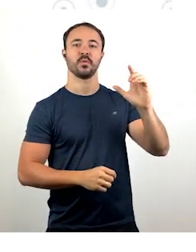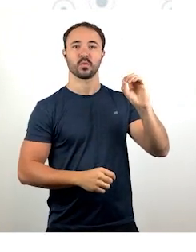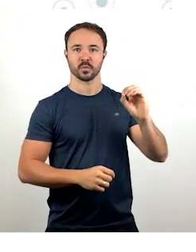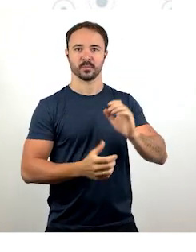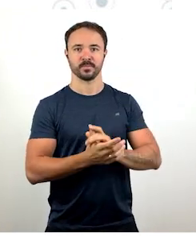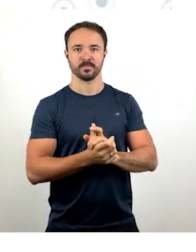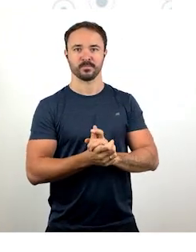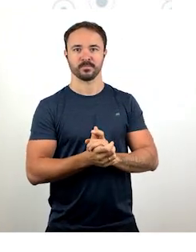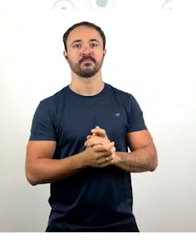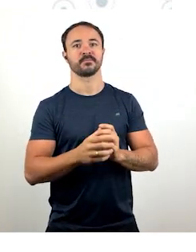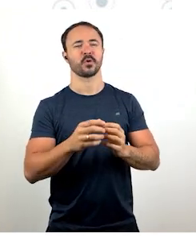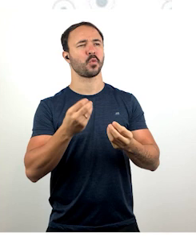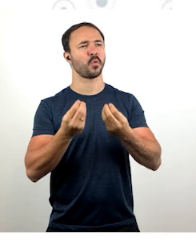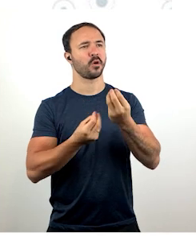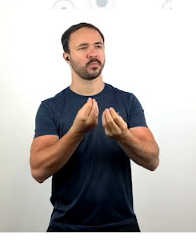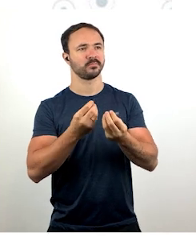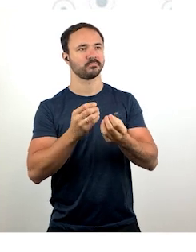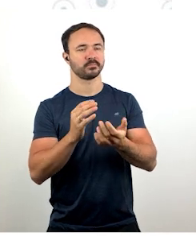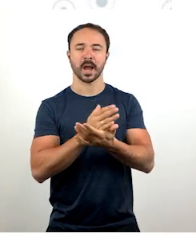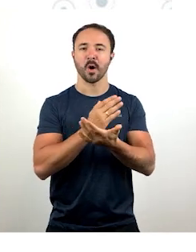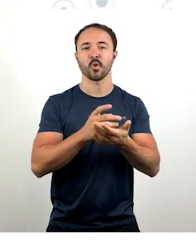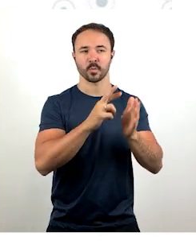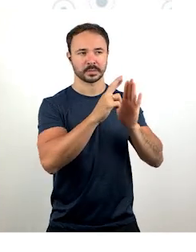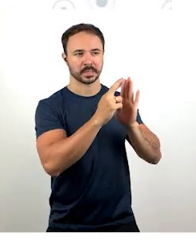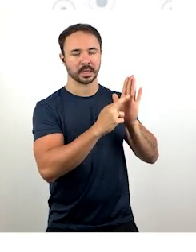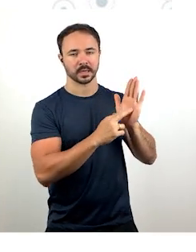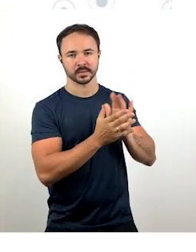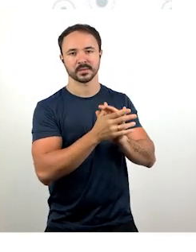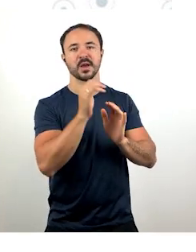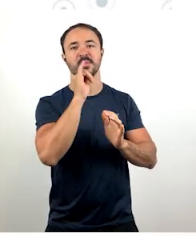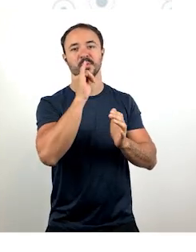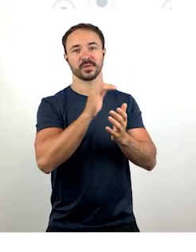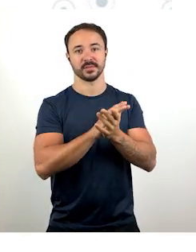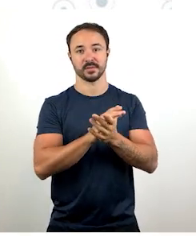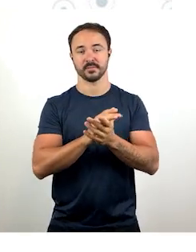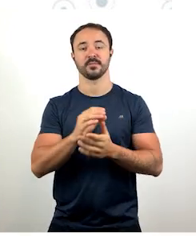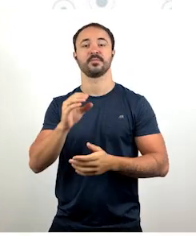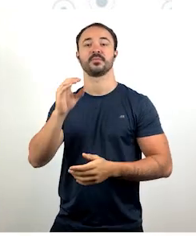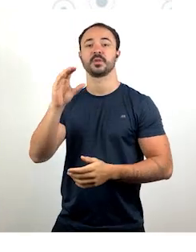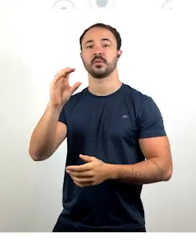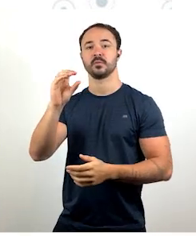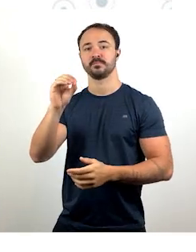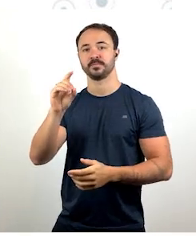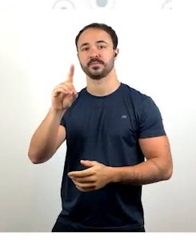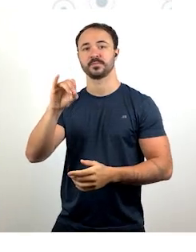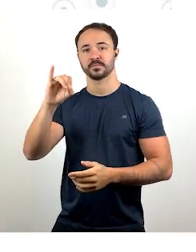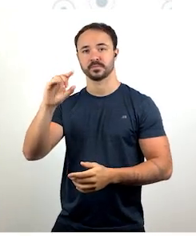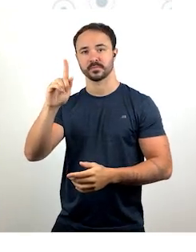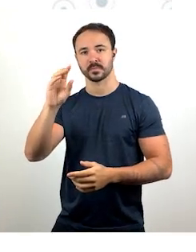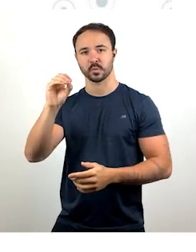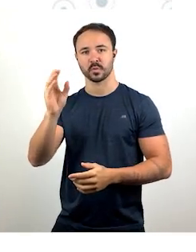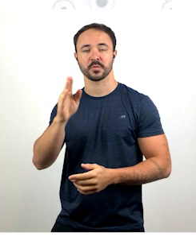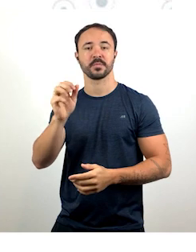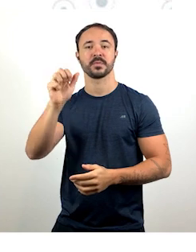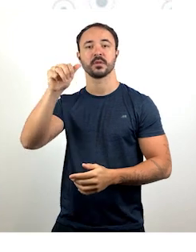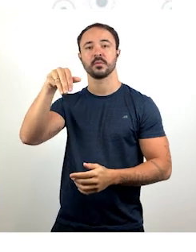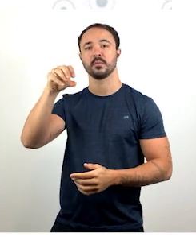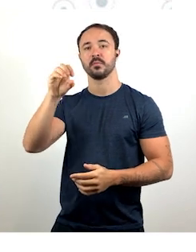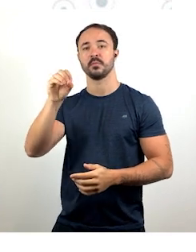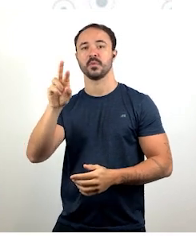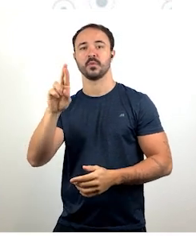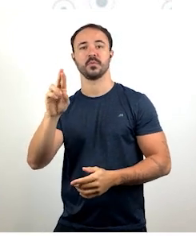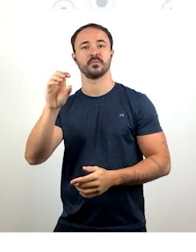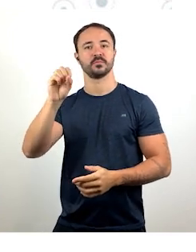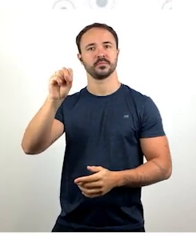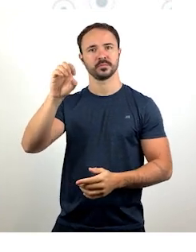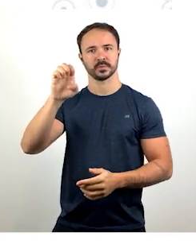representação. Através de regras de codificação, por exemplo, o código Morse permite converter sinais telegráficos